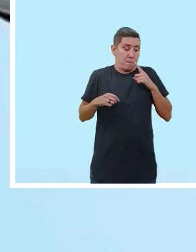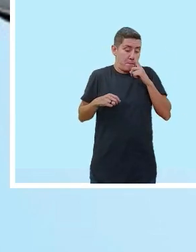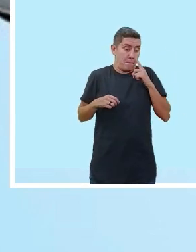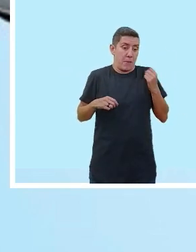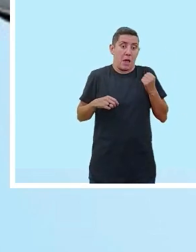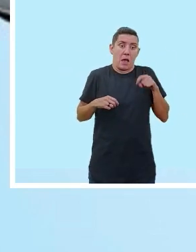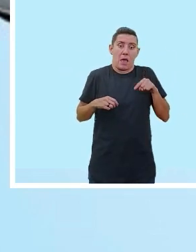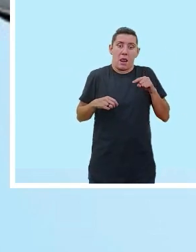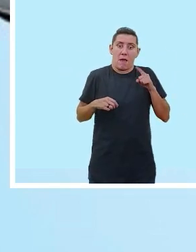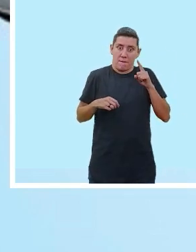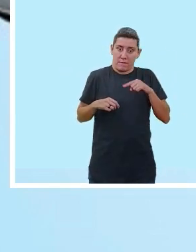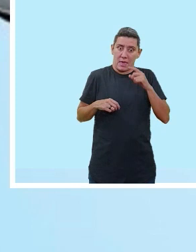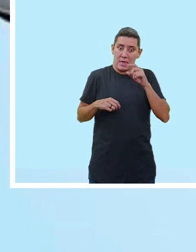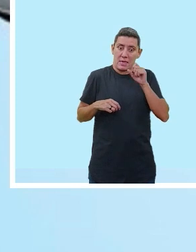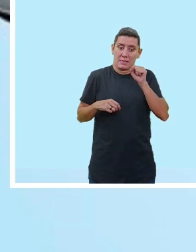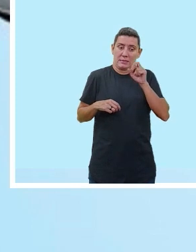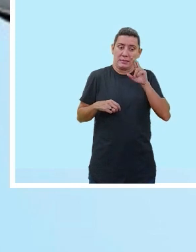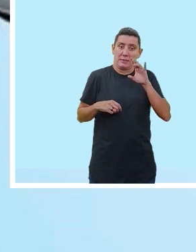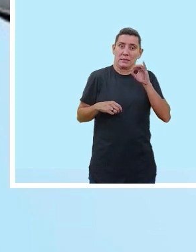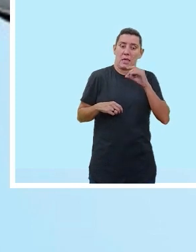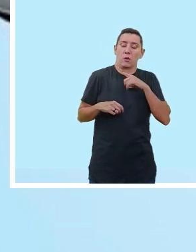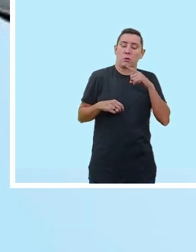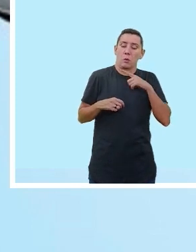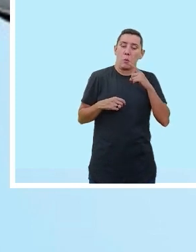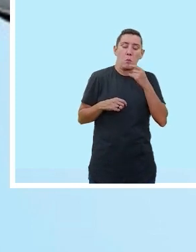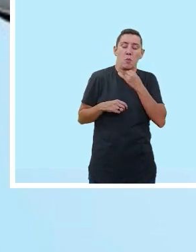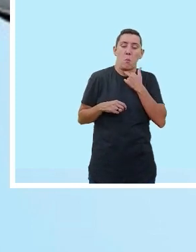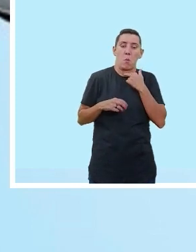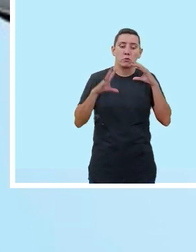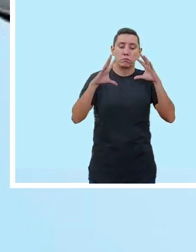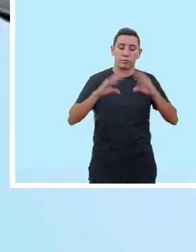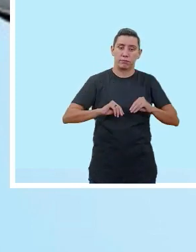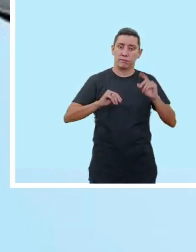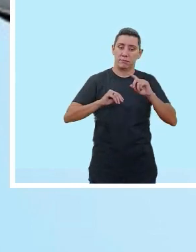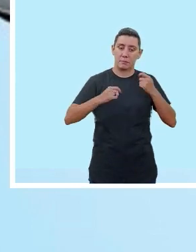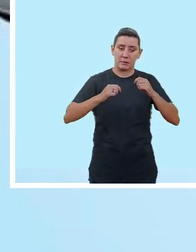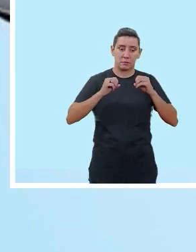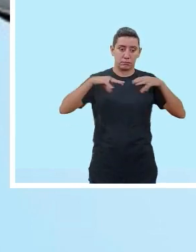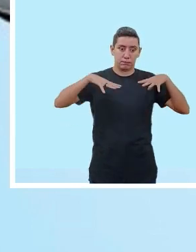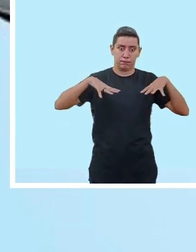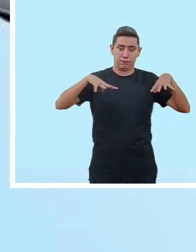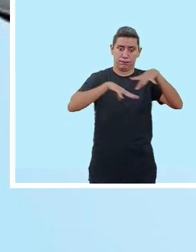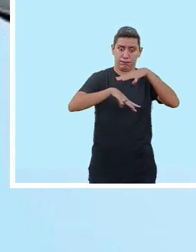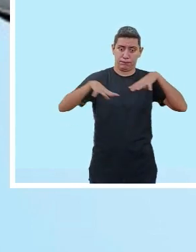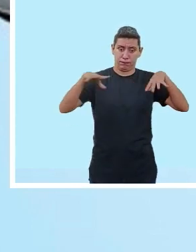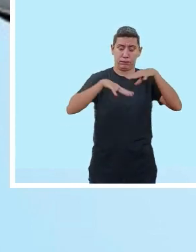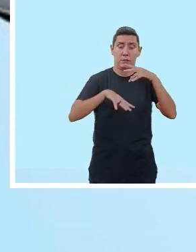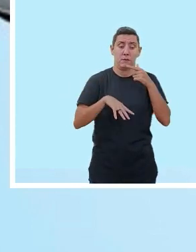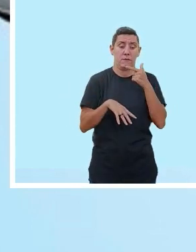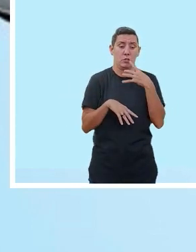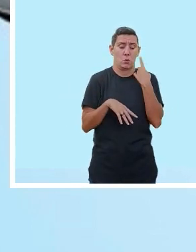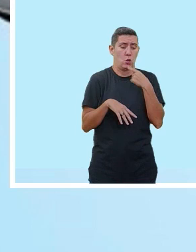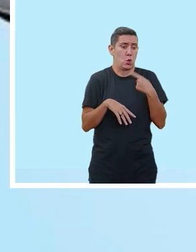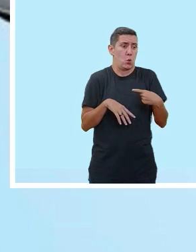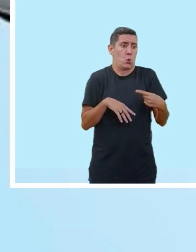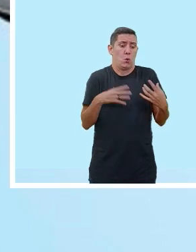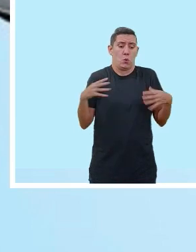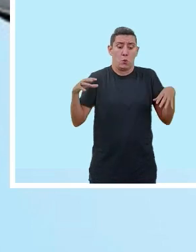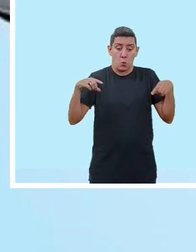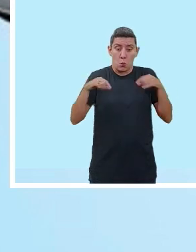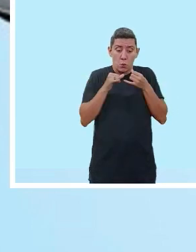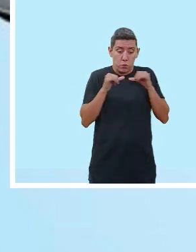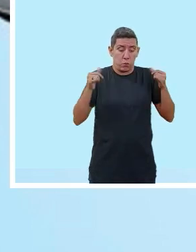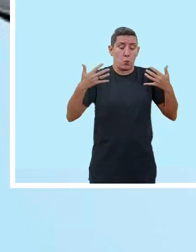site de forma diferenciada, permitindo com que eles tenham um desempenho em termos de consumo de energia e eficiência muito